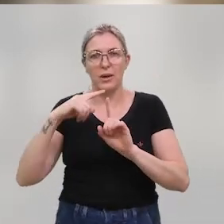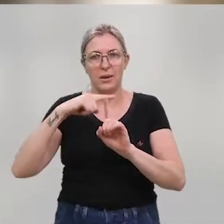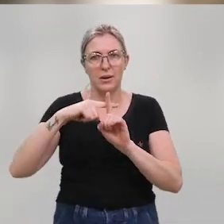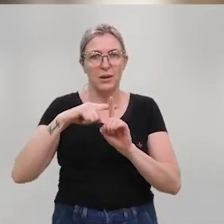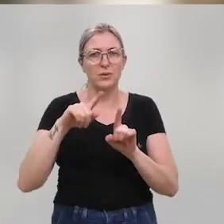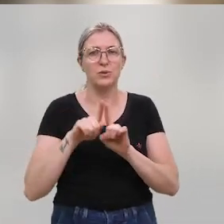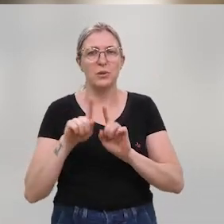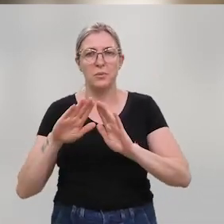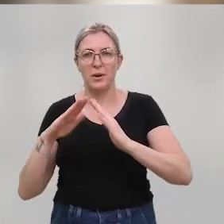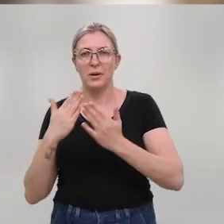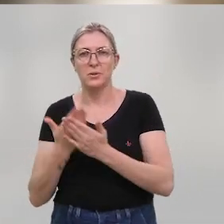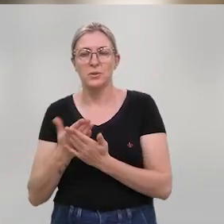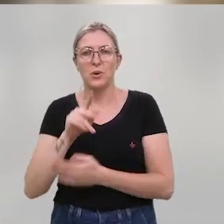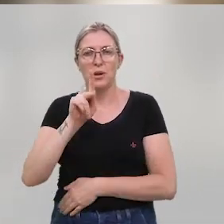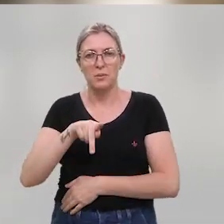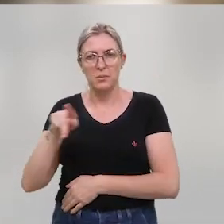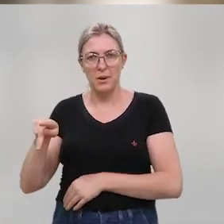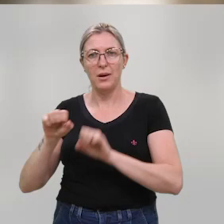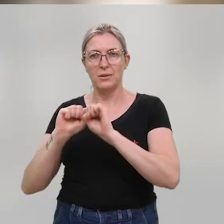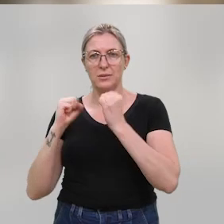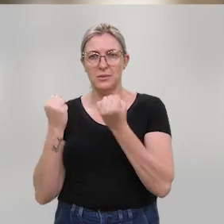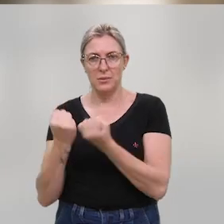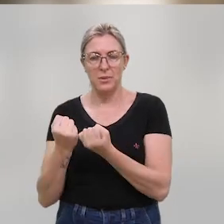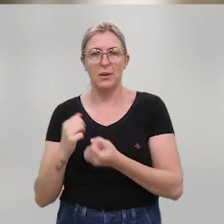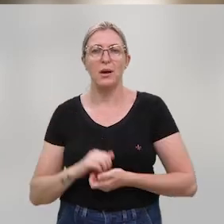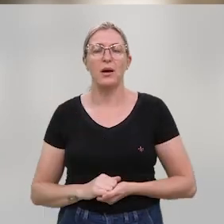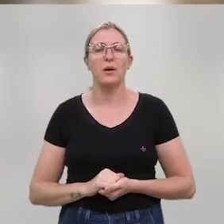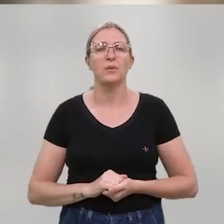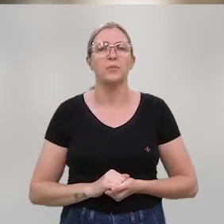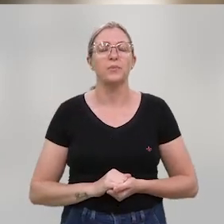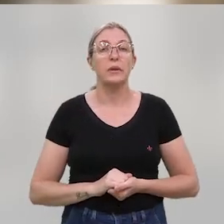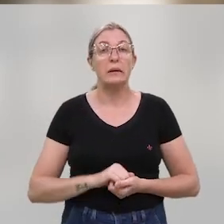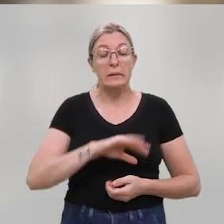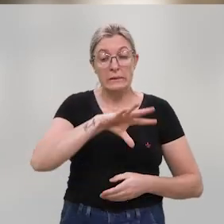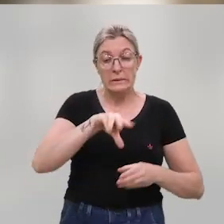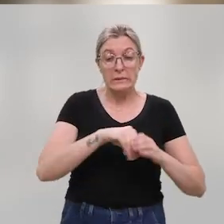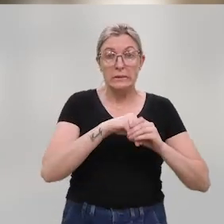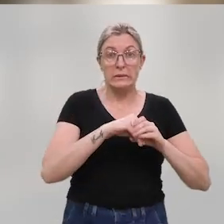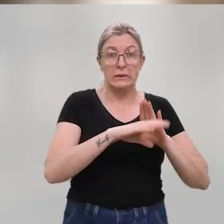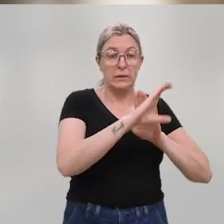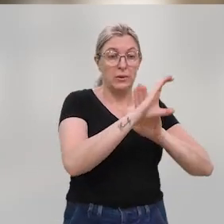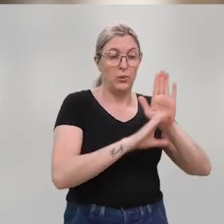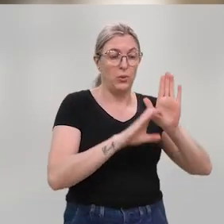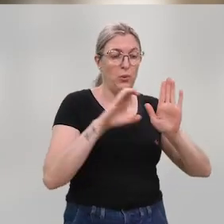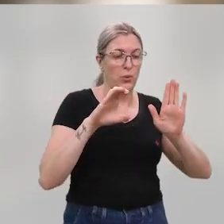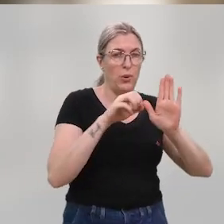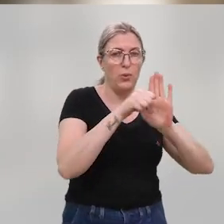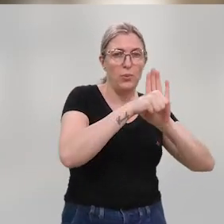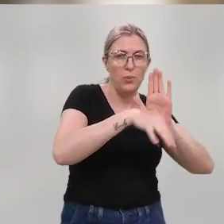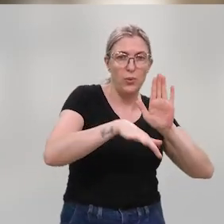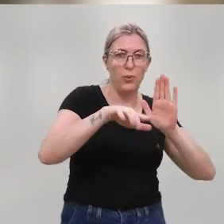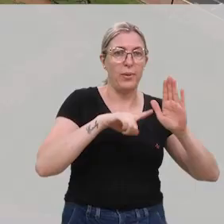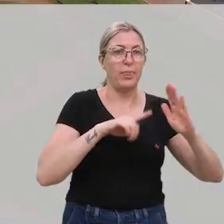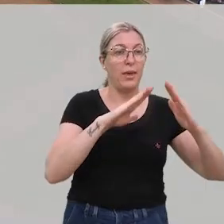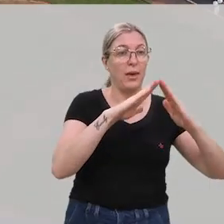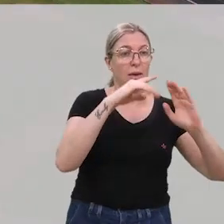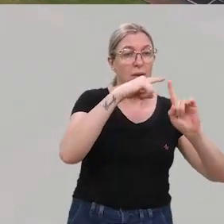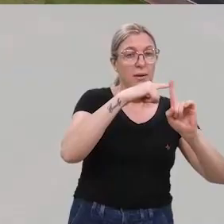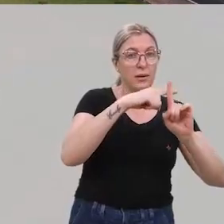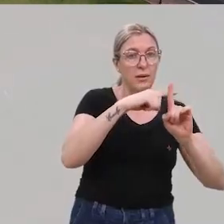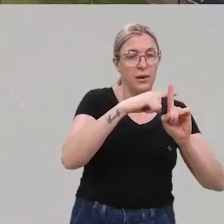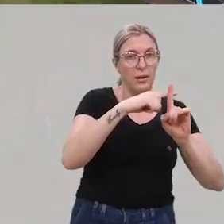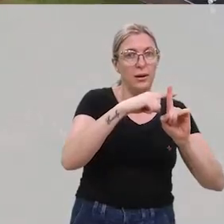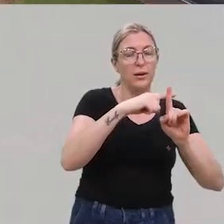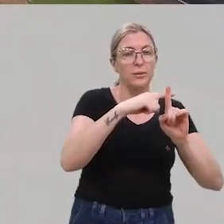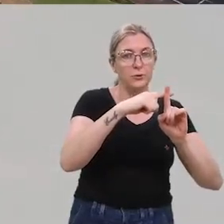na igreja e convivo ainda, mas também por ter passado pelo seminário e ter tido diversas outras experiências. Junto